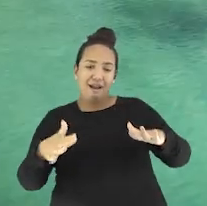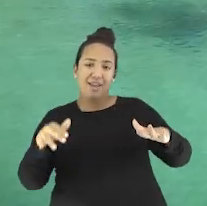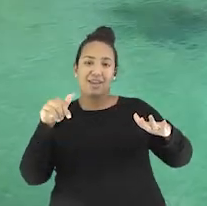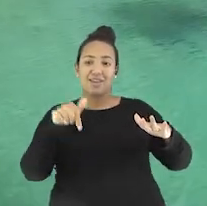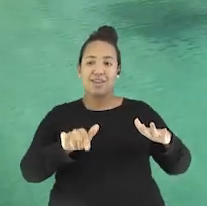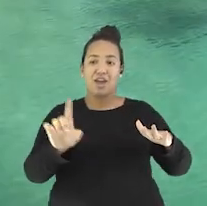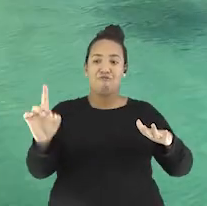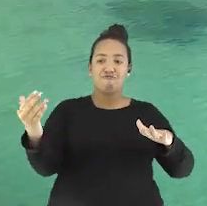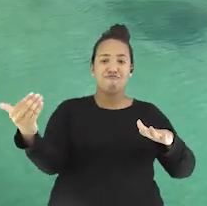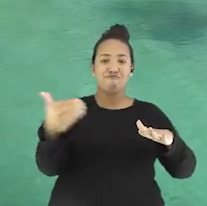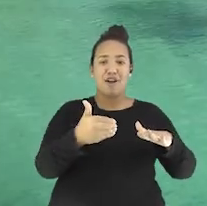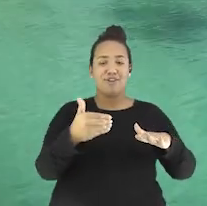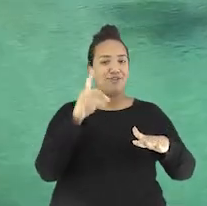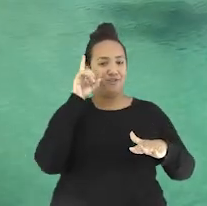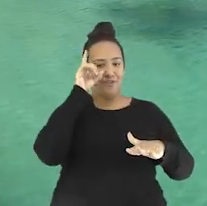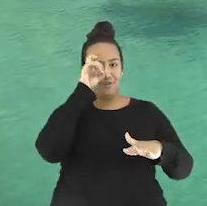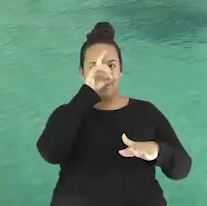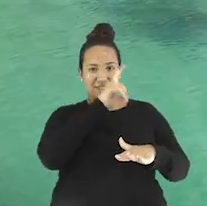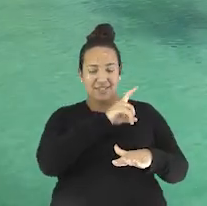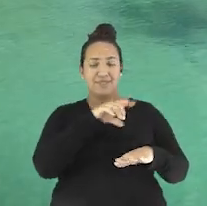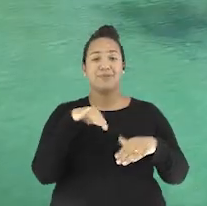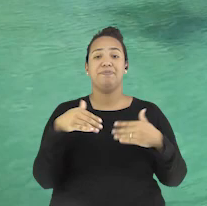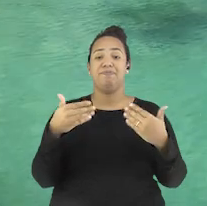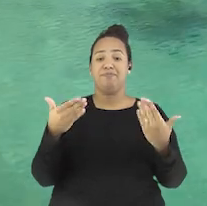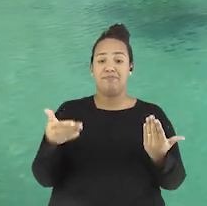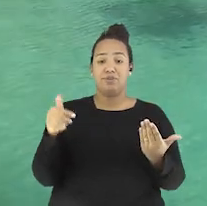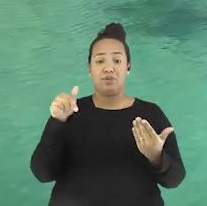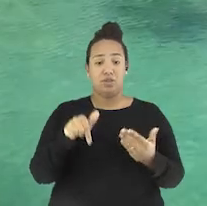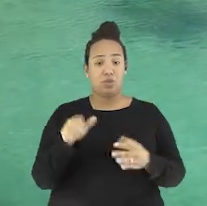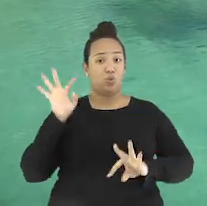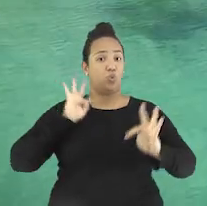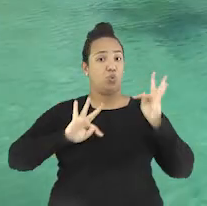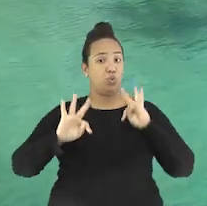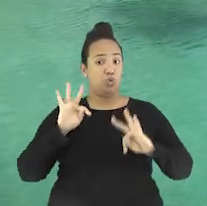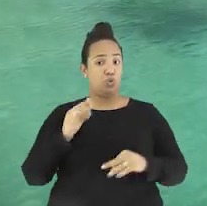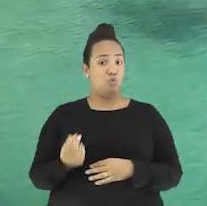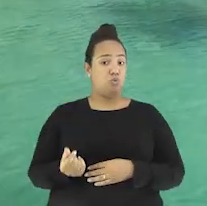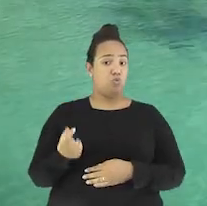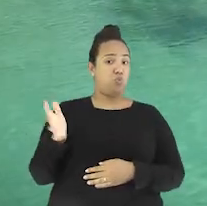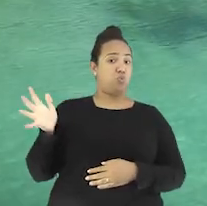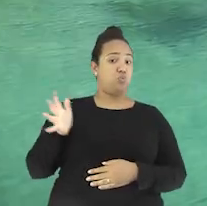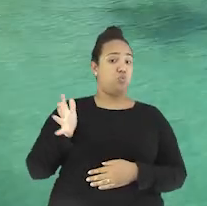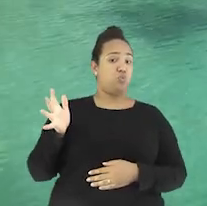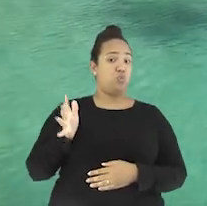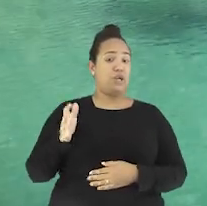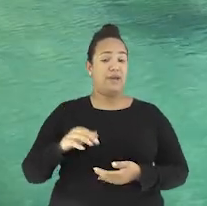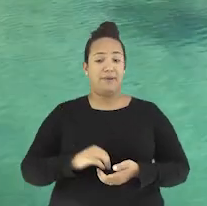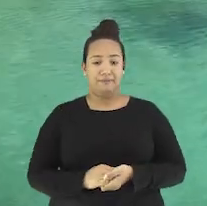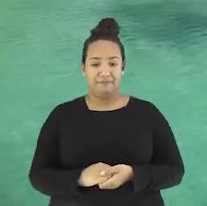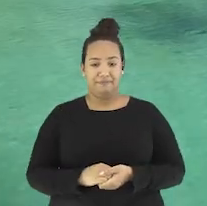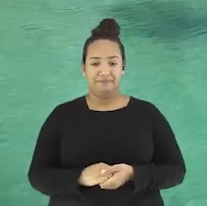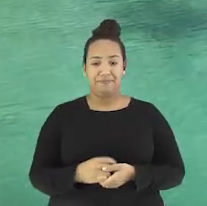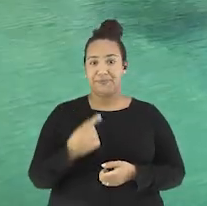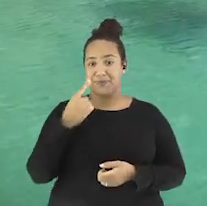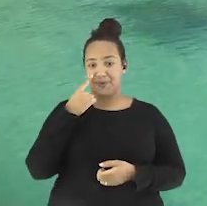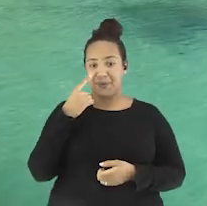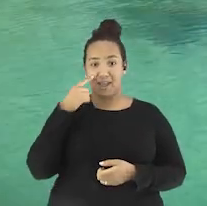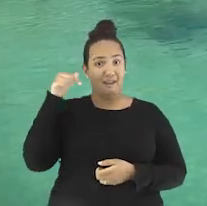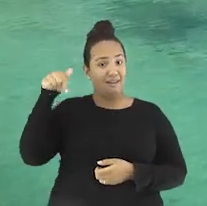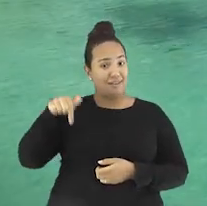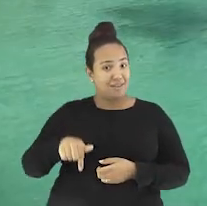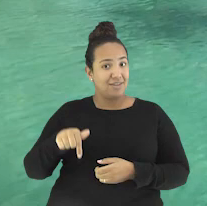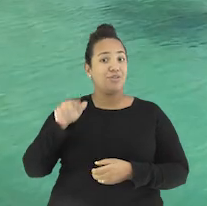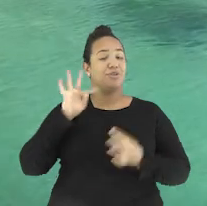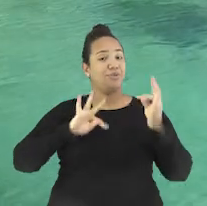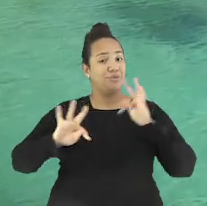acesso, por estar no meio do oceano, tem um turismo de alto valor, digno de um cenário paradisíaco. Aqui, o turismo